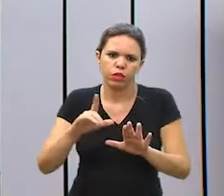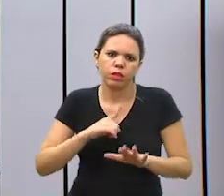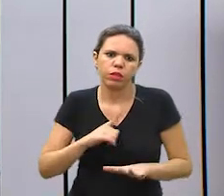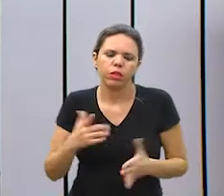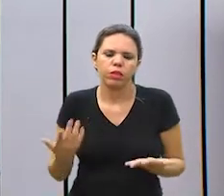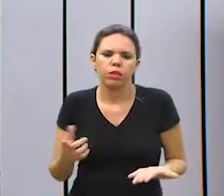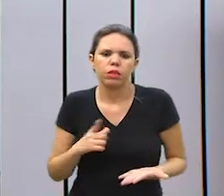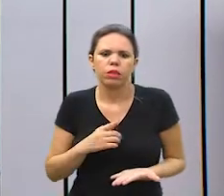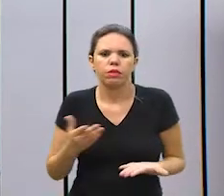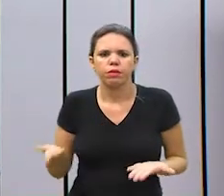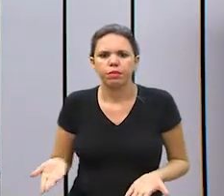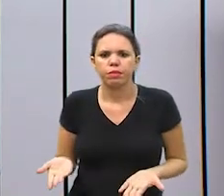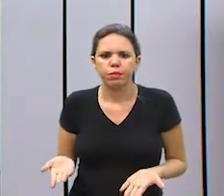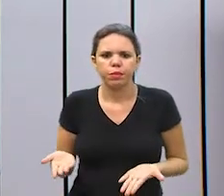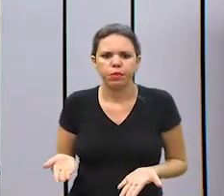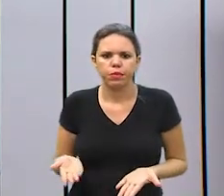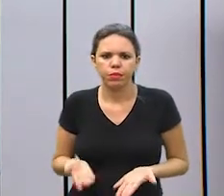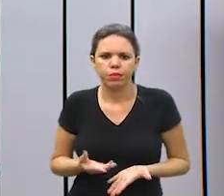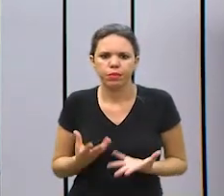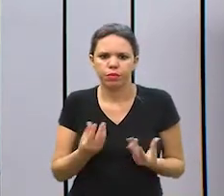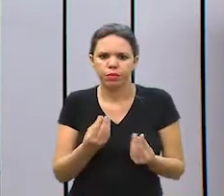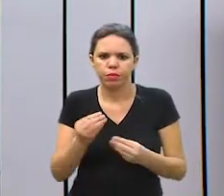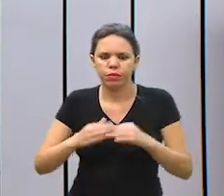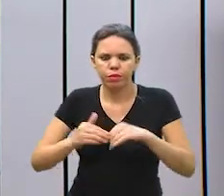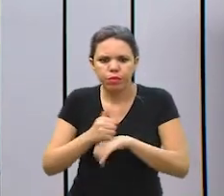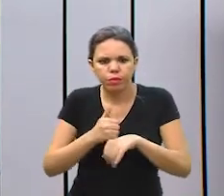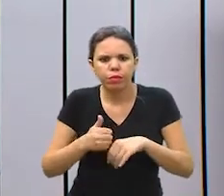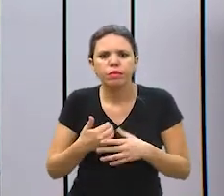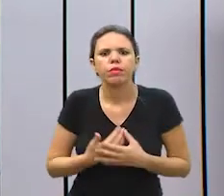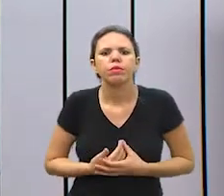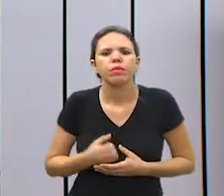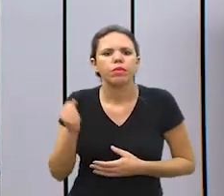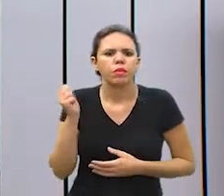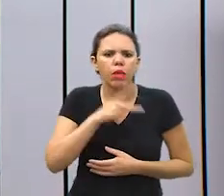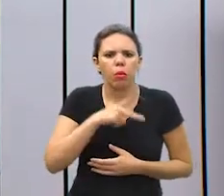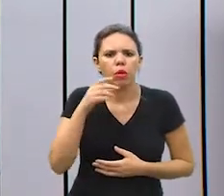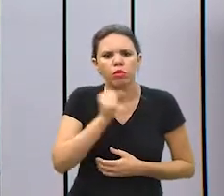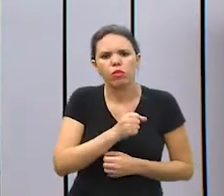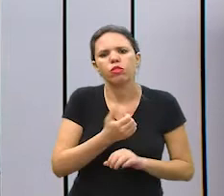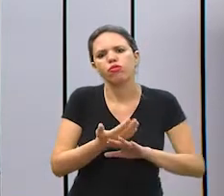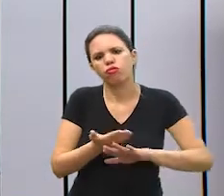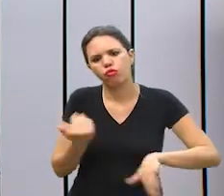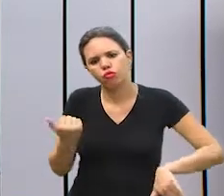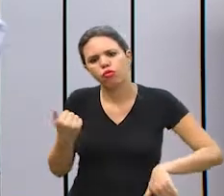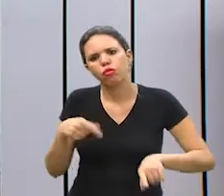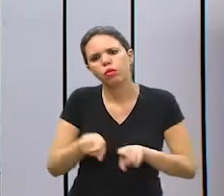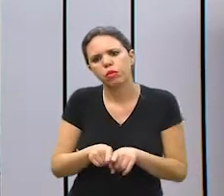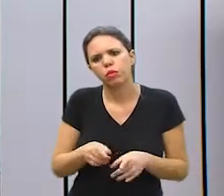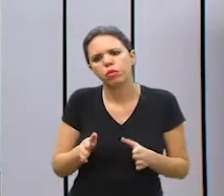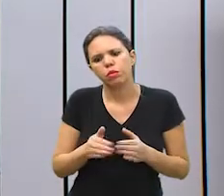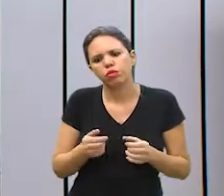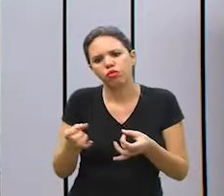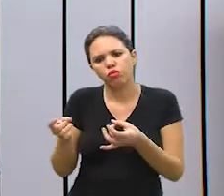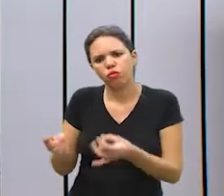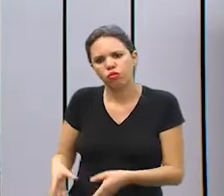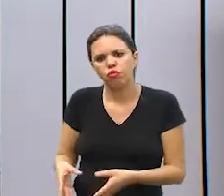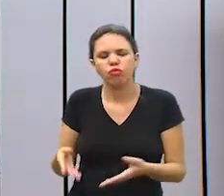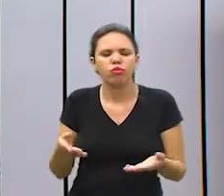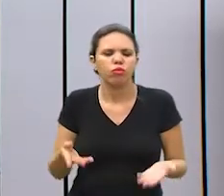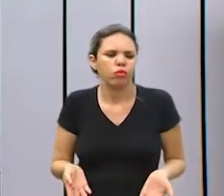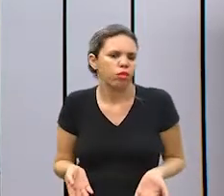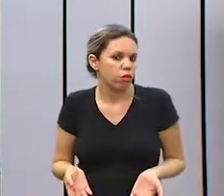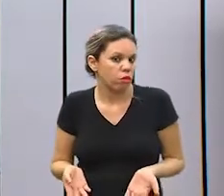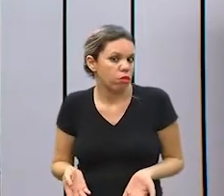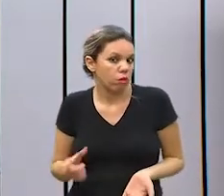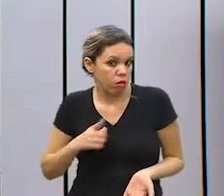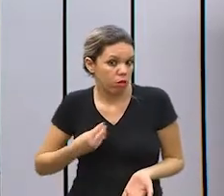Nós tivemos aí muitos profissionais se aposentando, eles pediram aposentadoria, saíram. Exato. Né? E